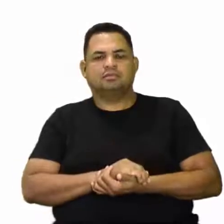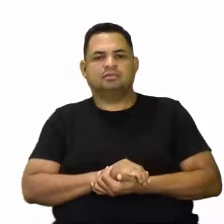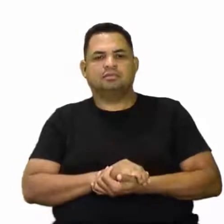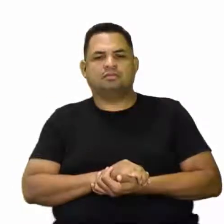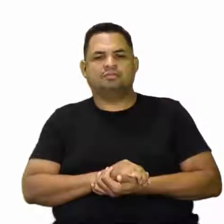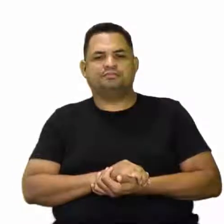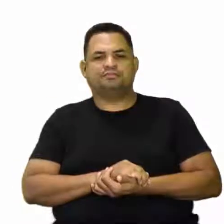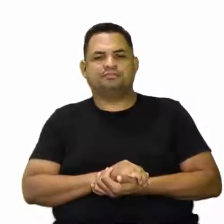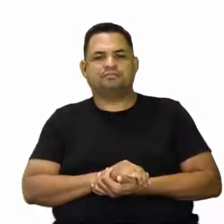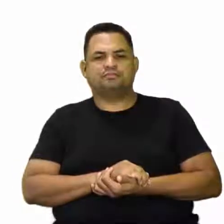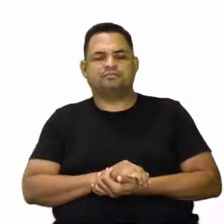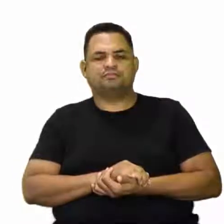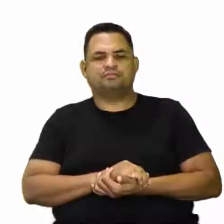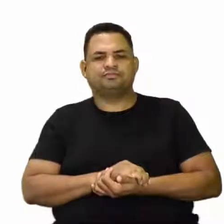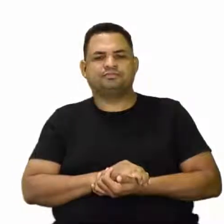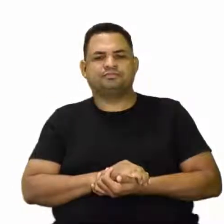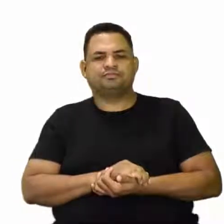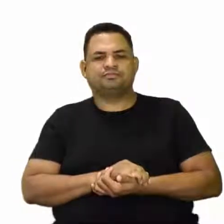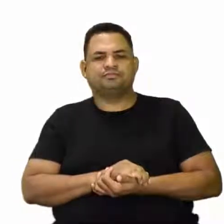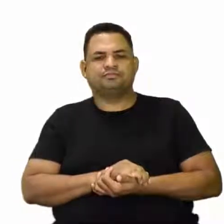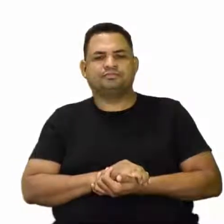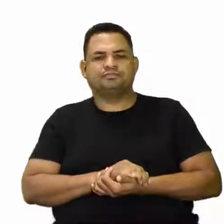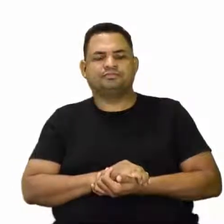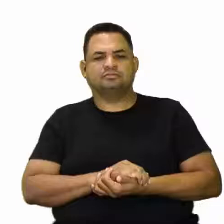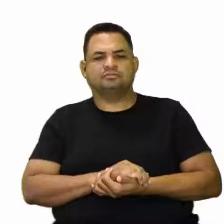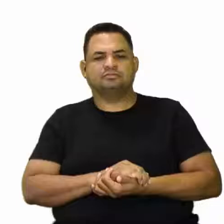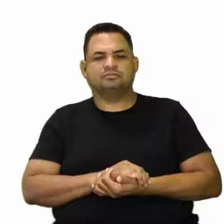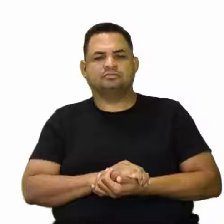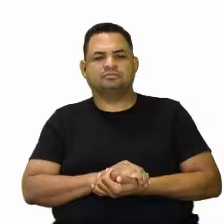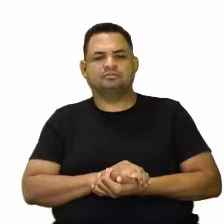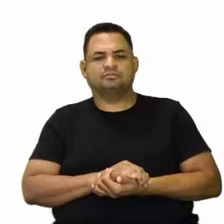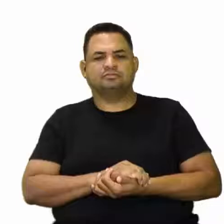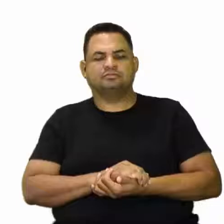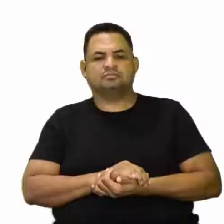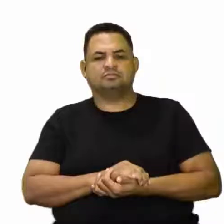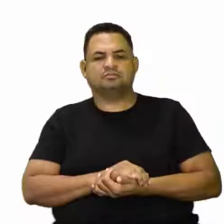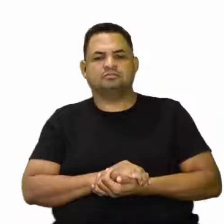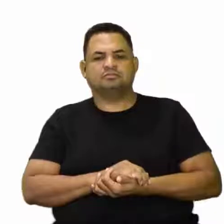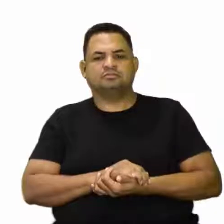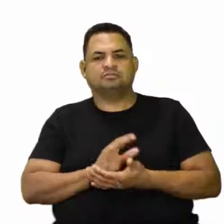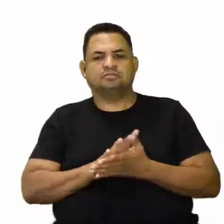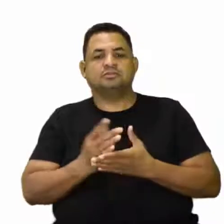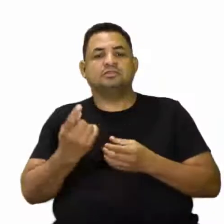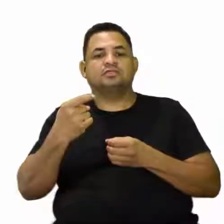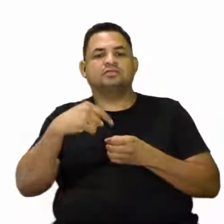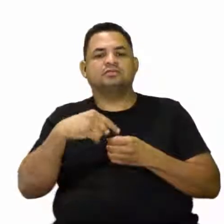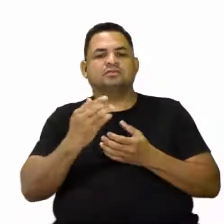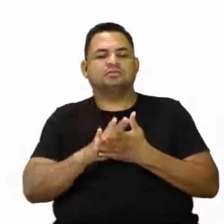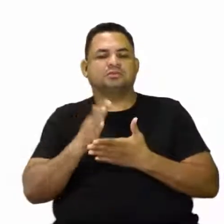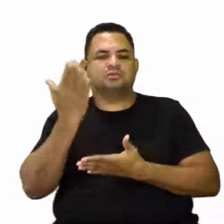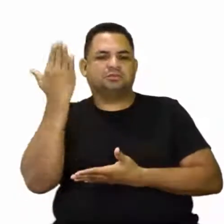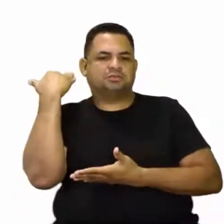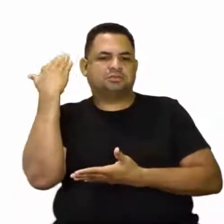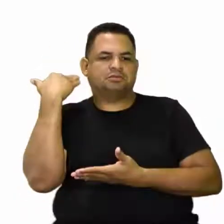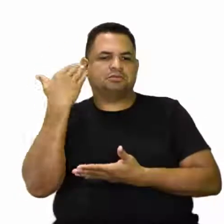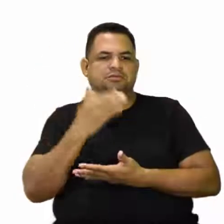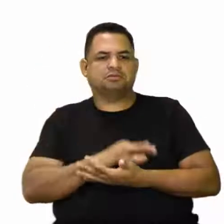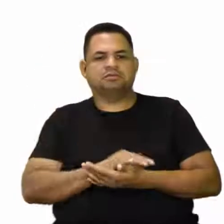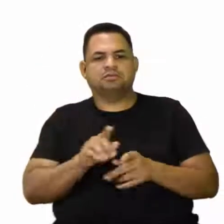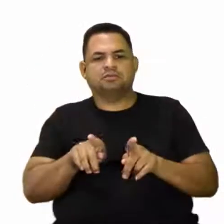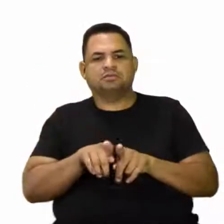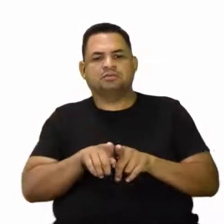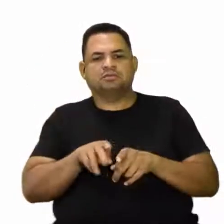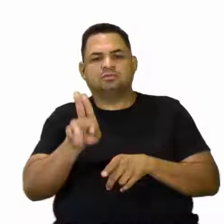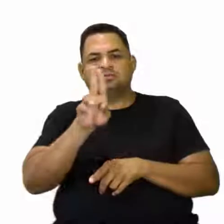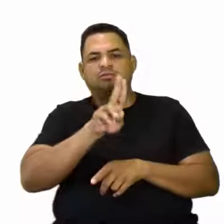Marcharban, enfrente a batalha, ou llovia mucho. Sempre ali, voltando mesmo para o passado. Isso mesmo. Também